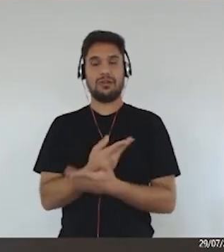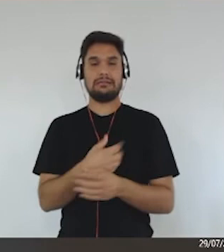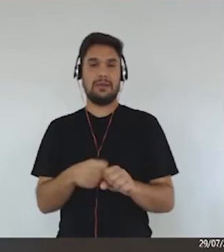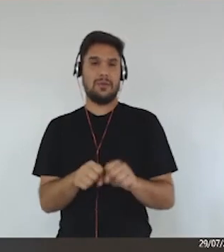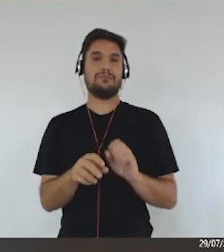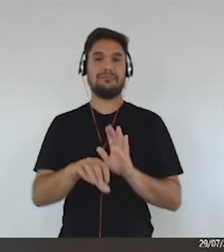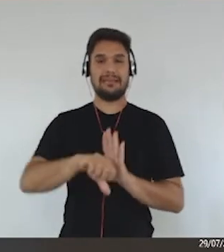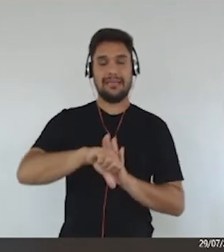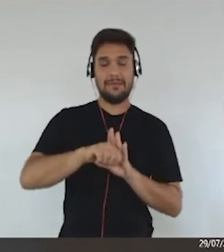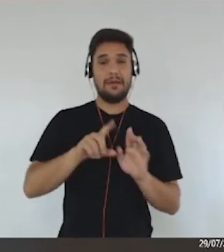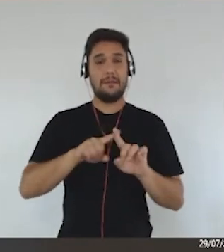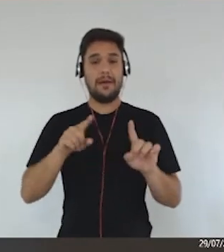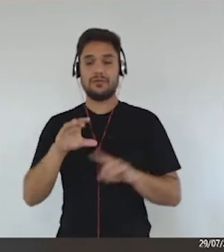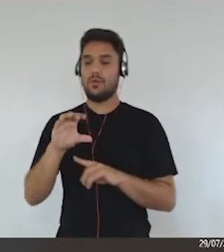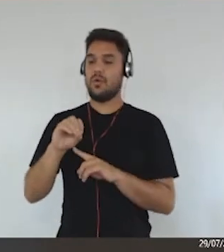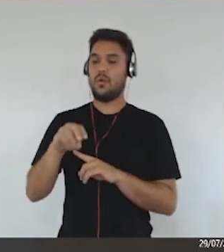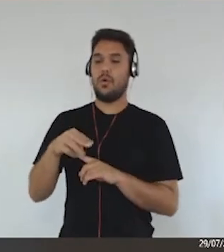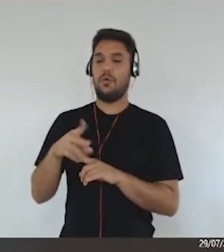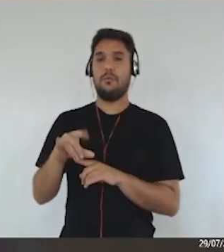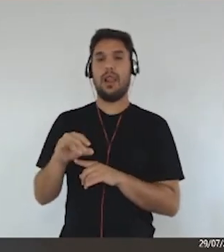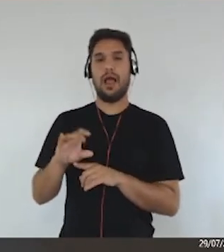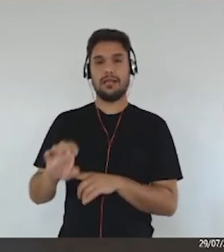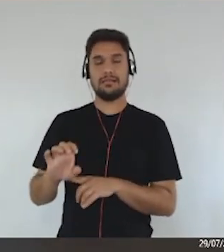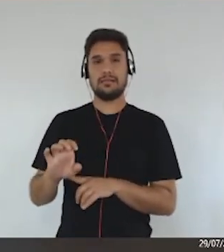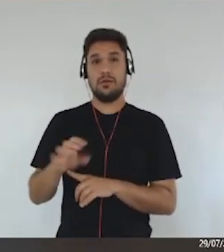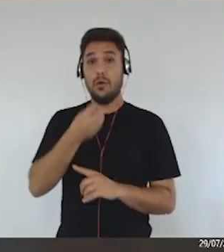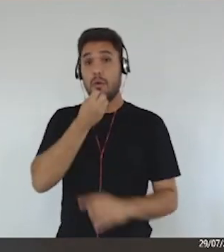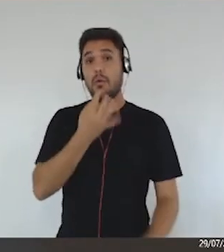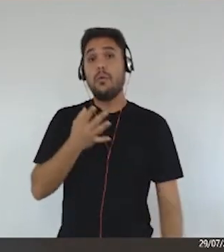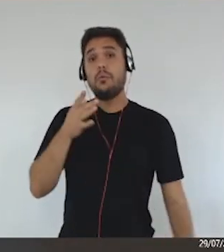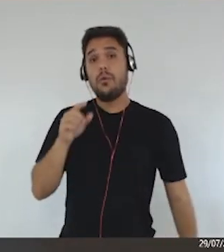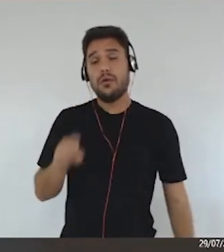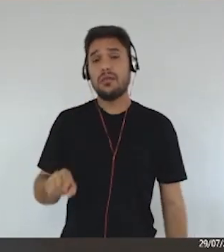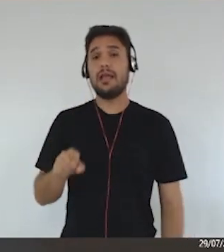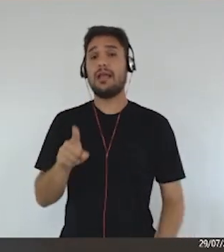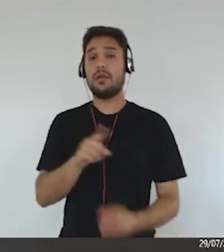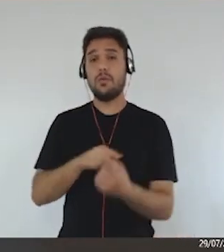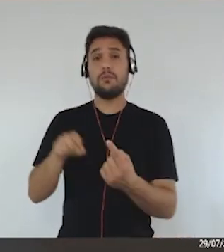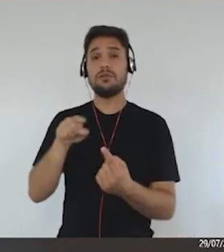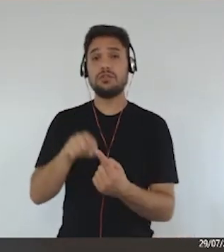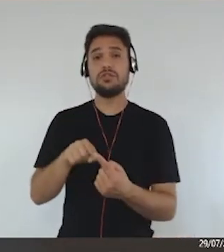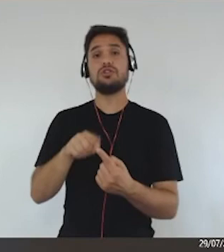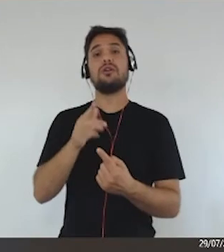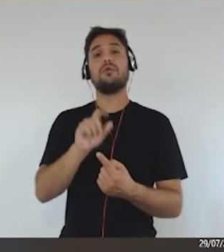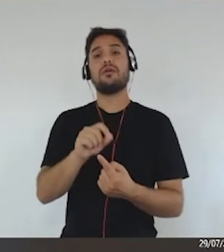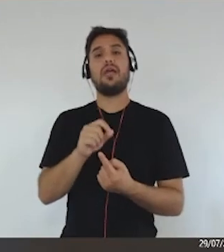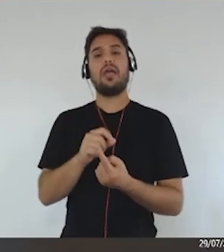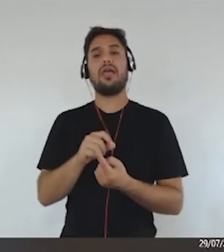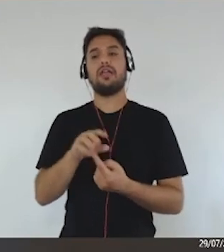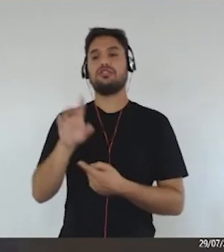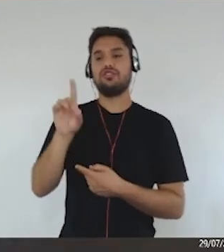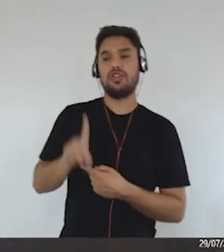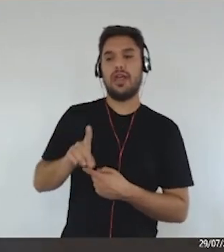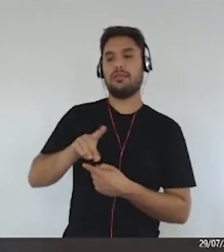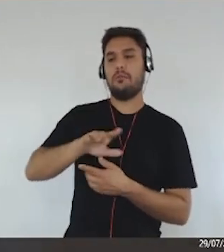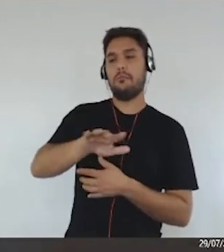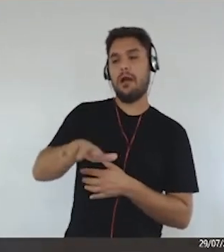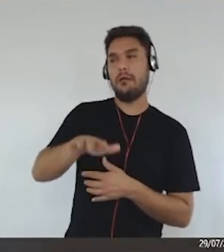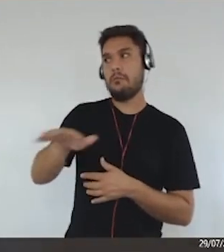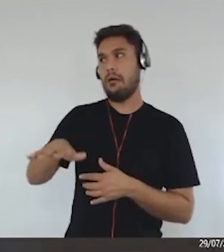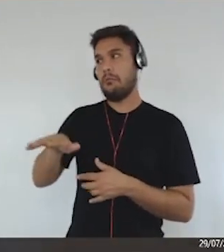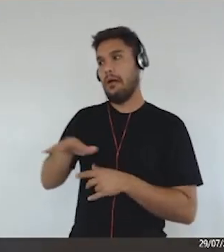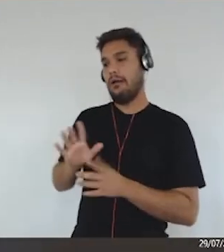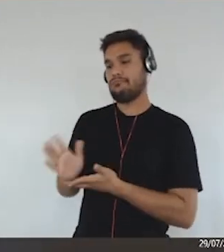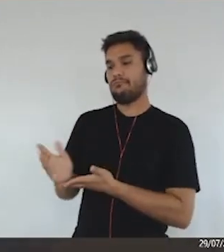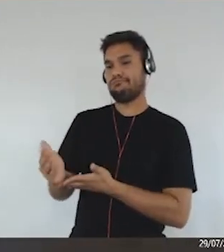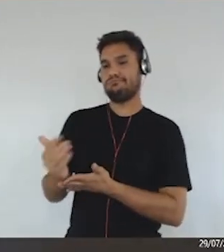a graça do compliance, que ele busca de fontes diversas do direito, da mediação, da